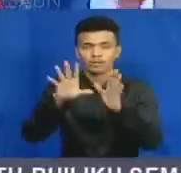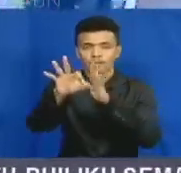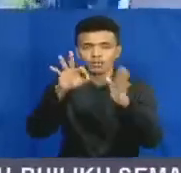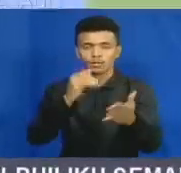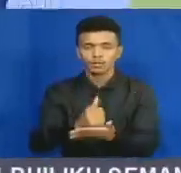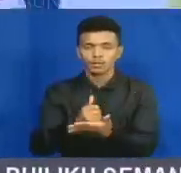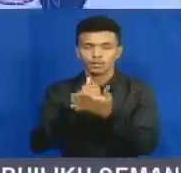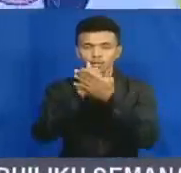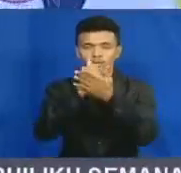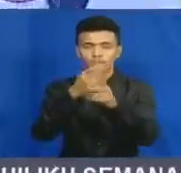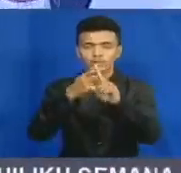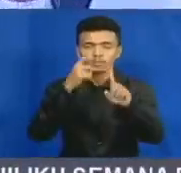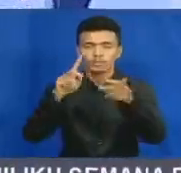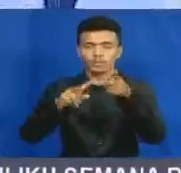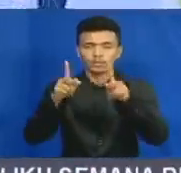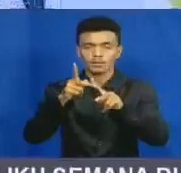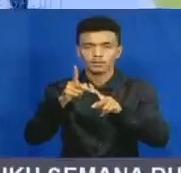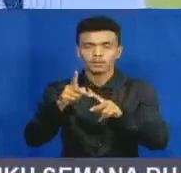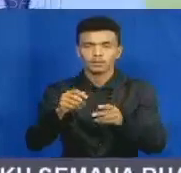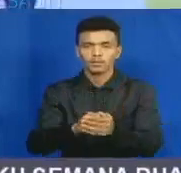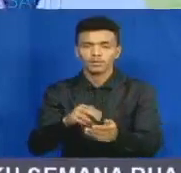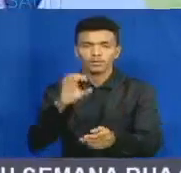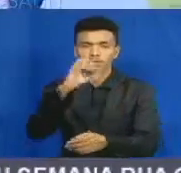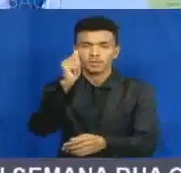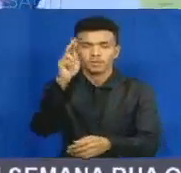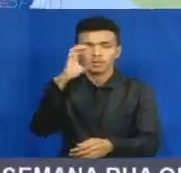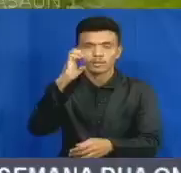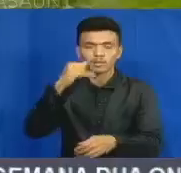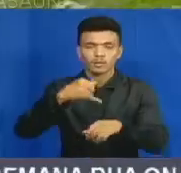FOS, para um hostil parceiro, governo, no quer internacional.